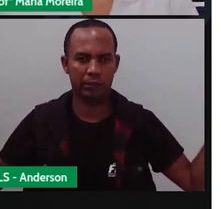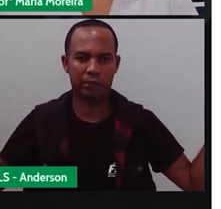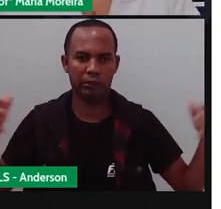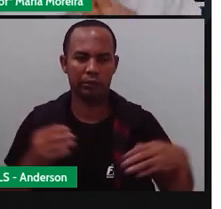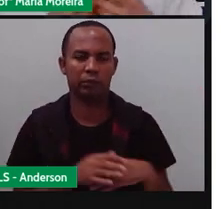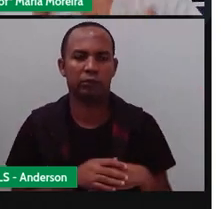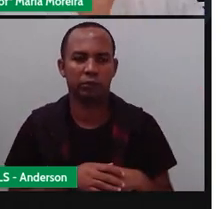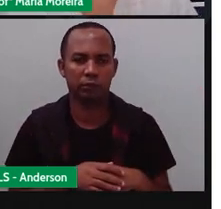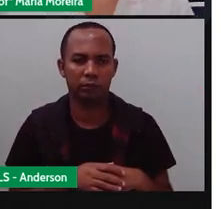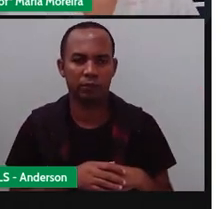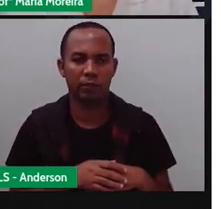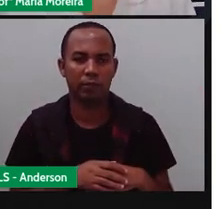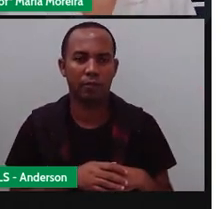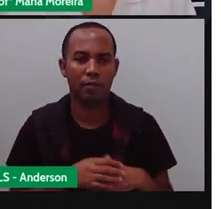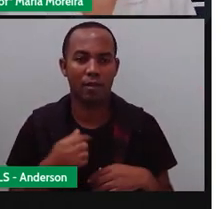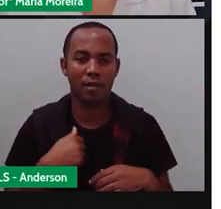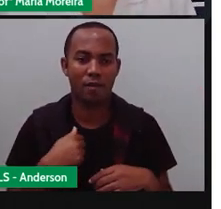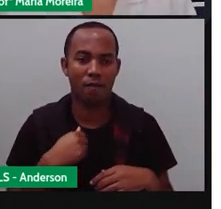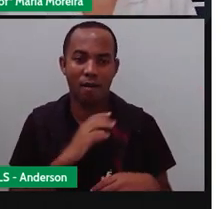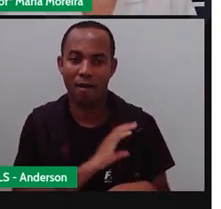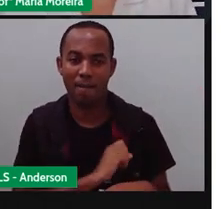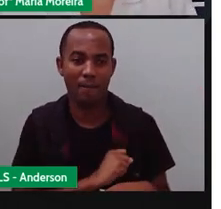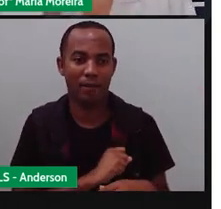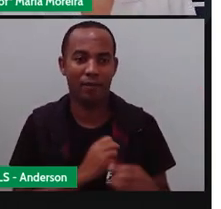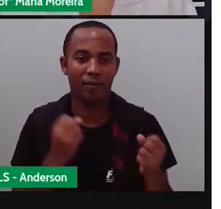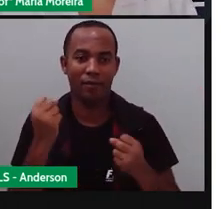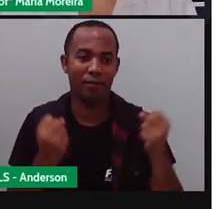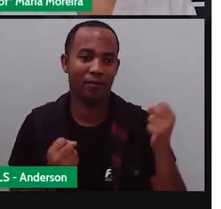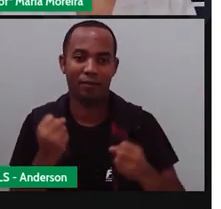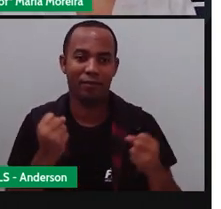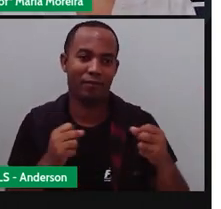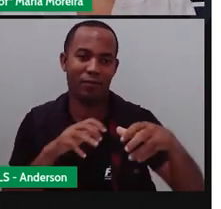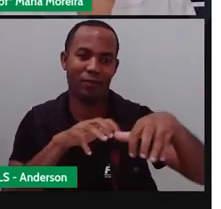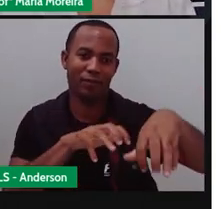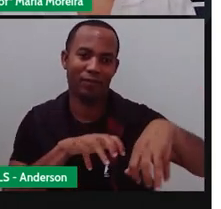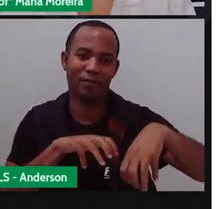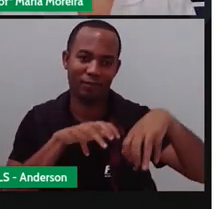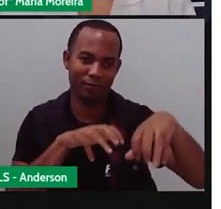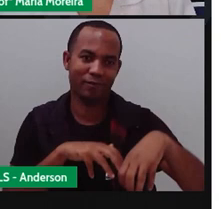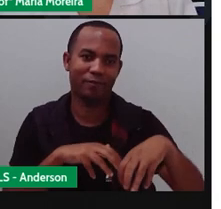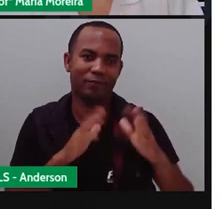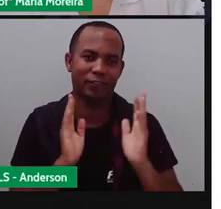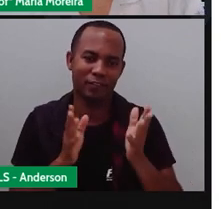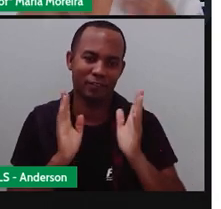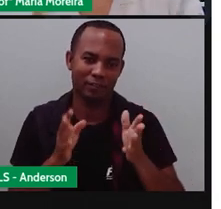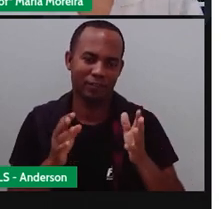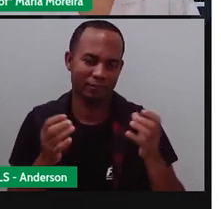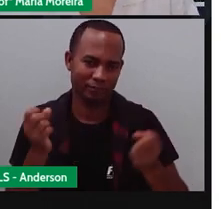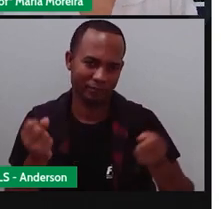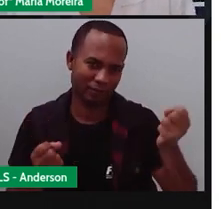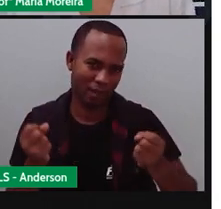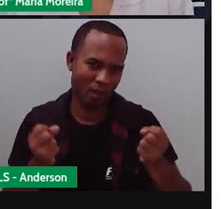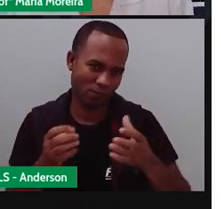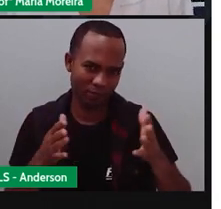que ele é enorme então eu amo Maria e dirigir um trator tchau a dirigir carros grandes mas o trator eu queria de